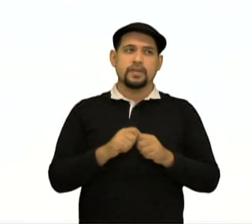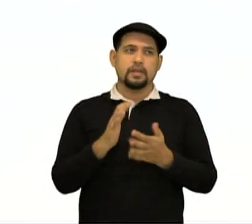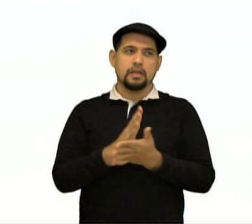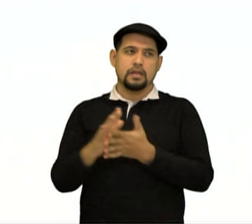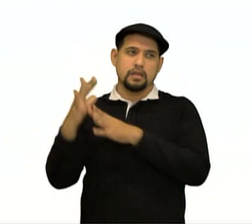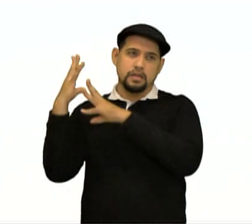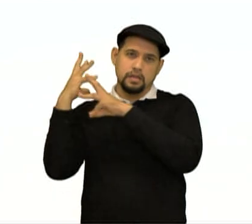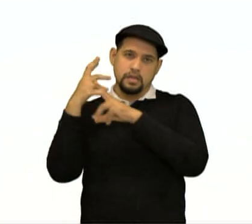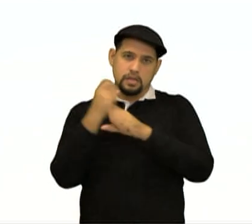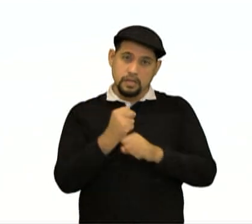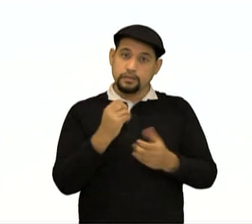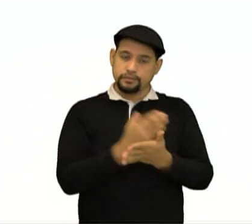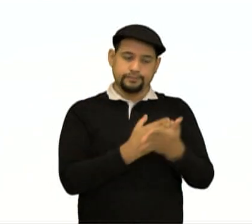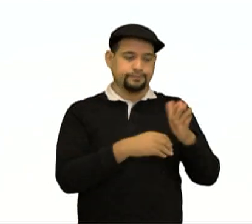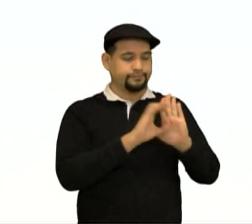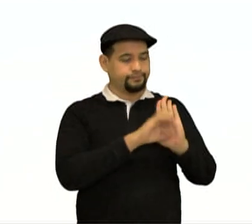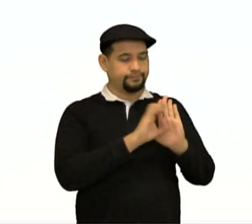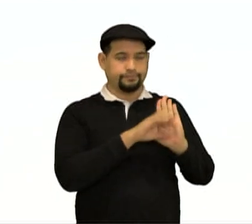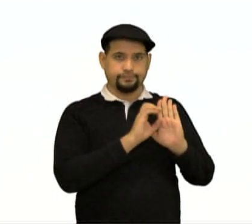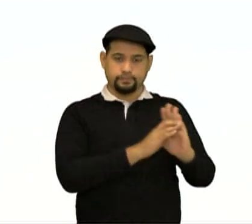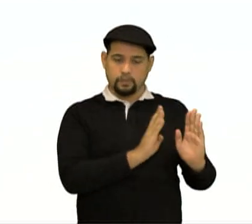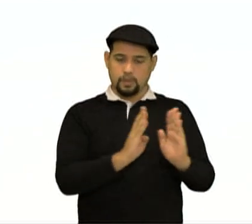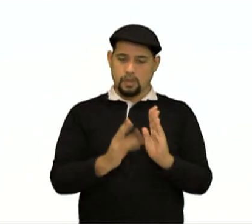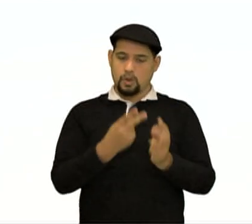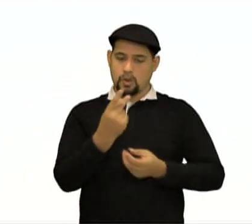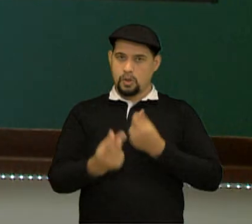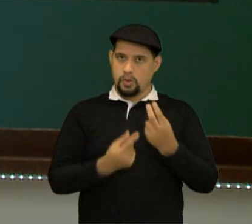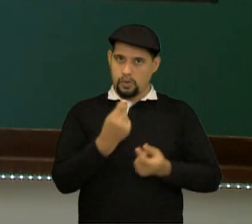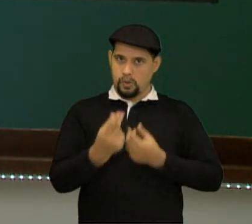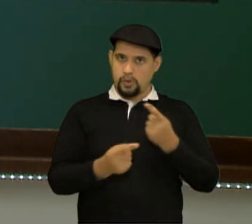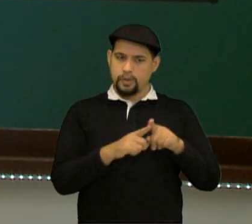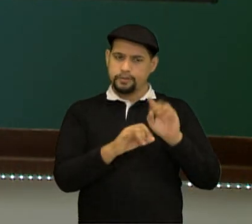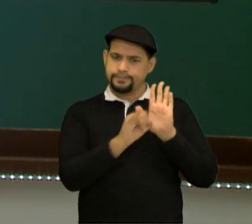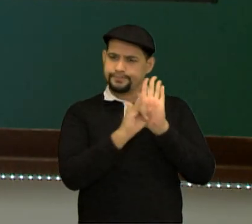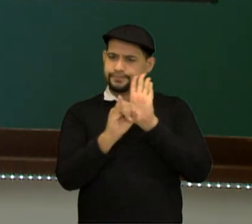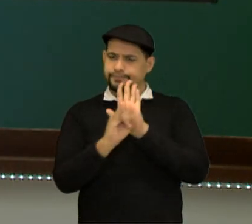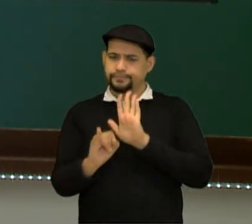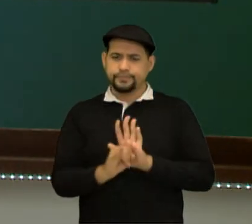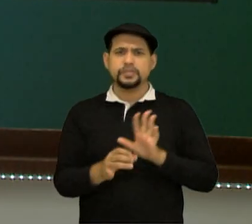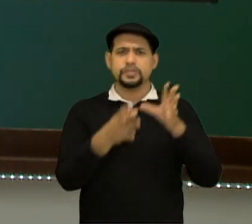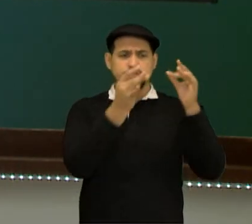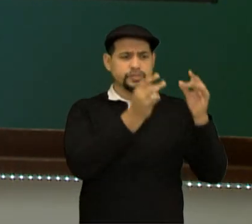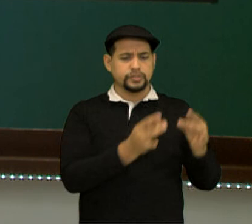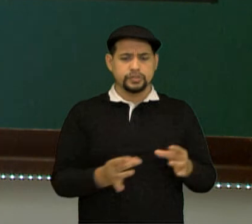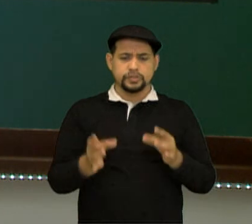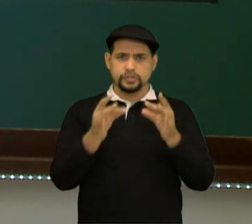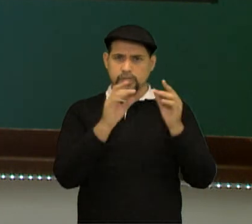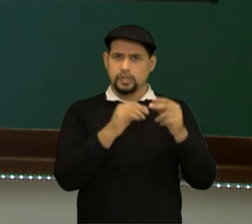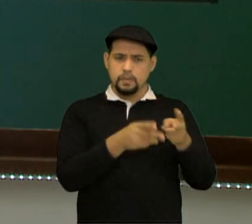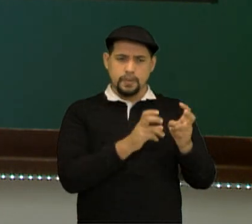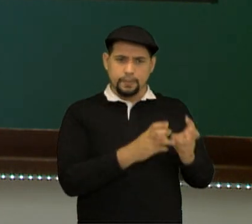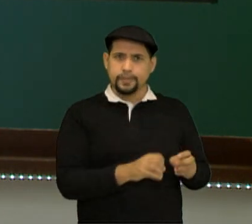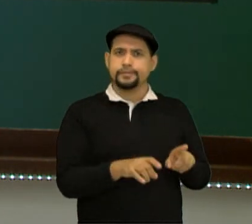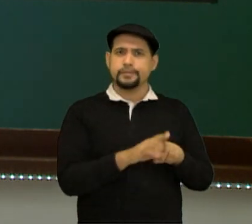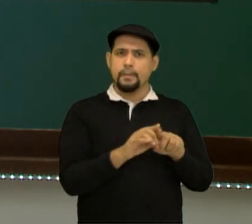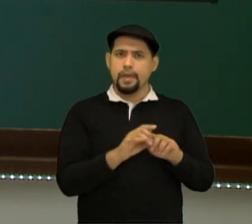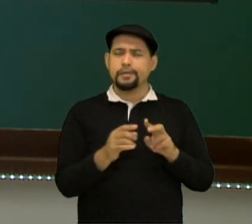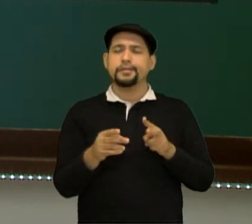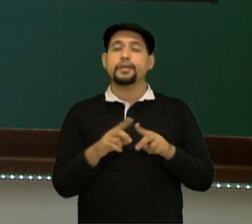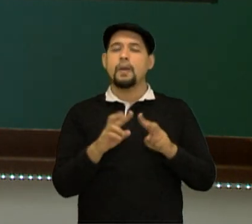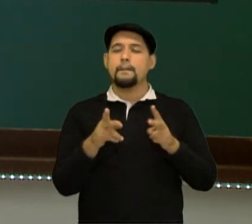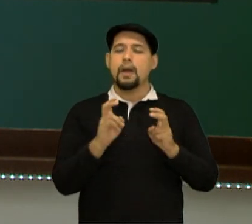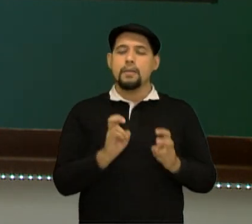retomada dentro dos aspectos conceituais os blocos econômicos identificamos os tipos e retomamos principalmente algumas